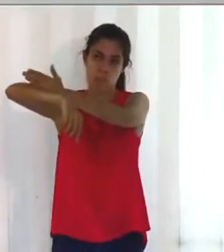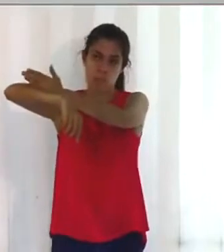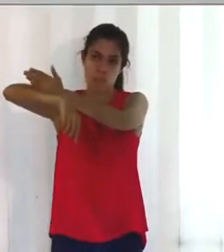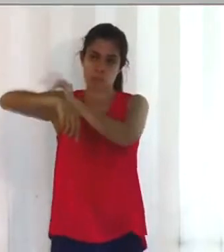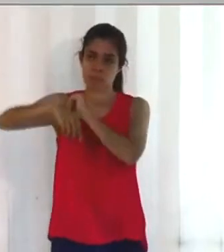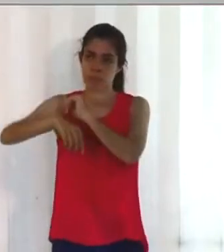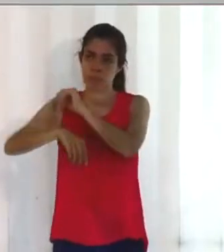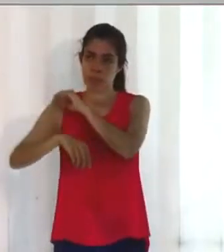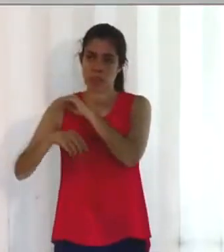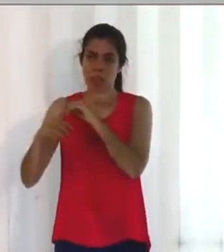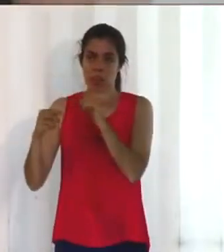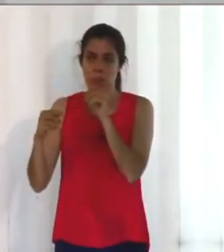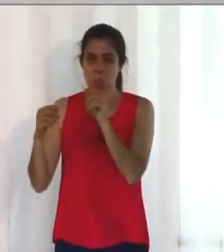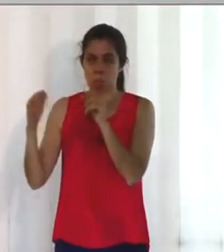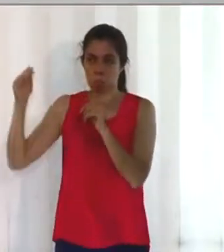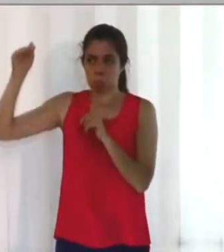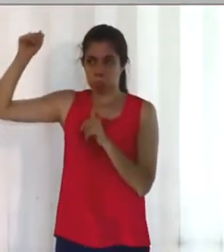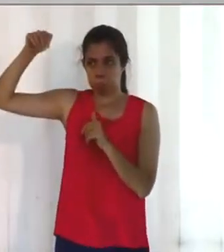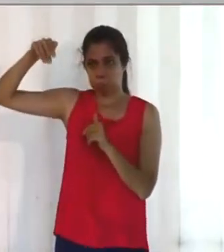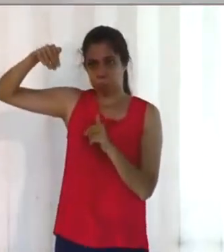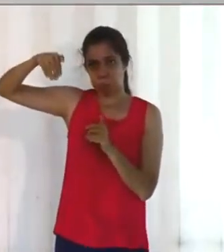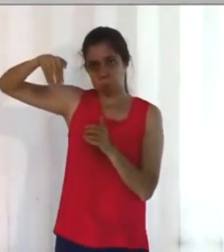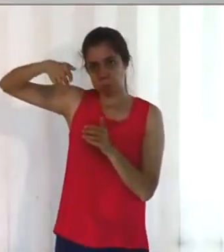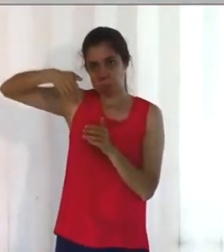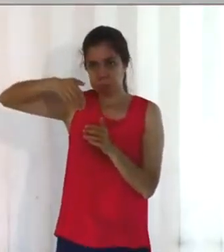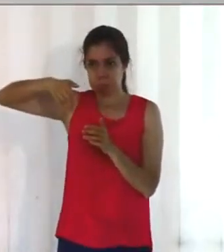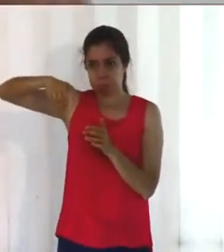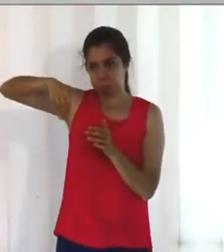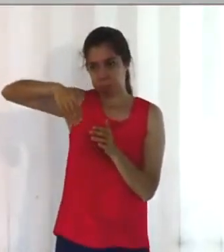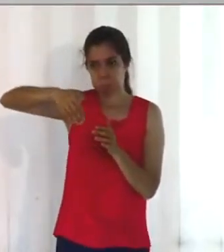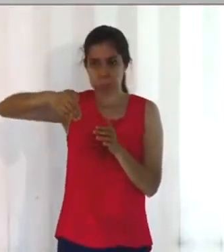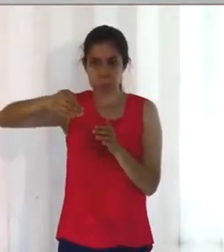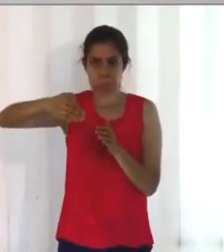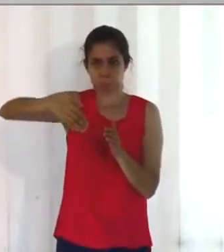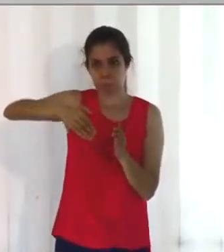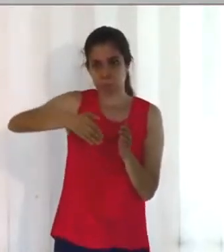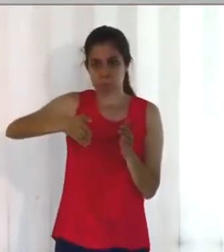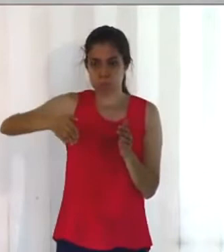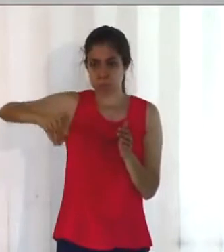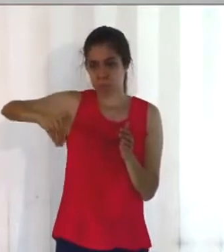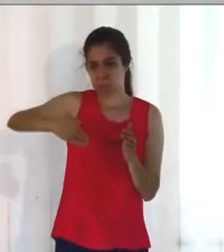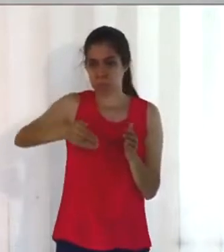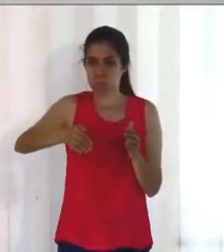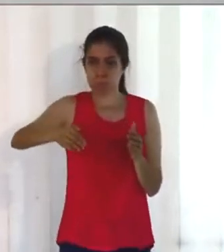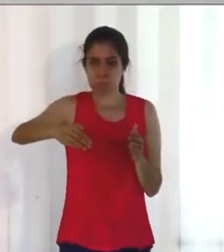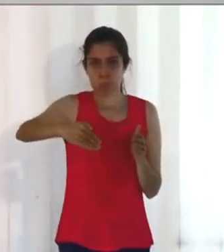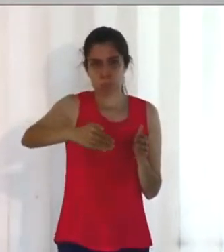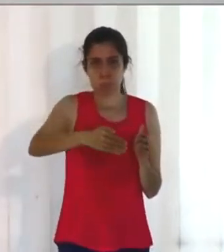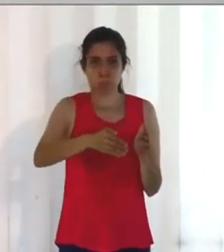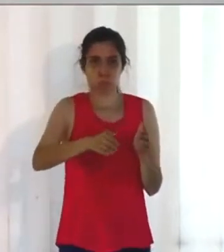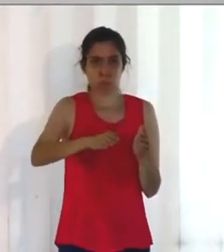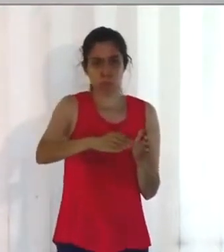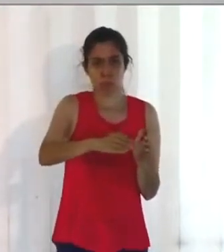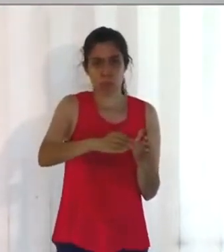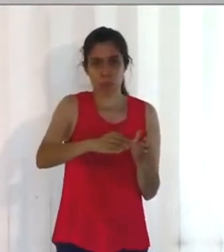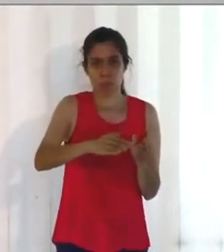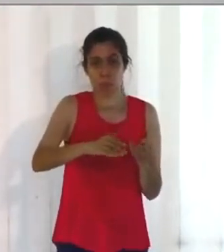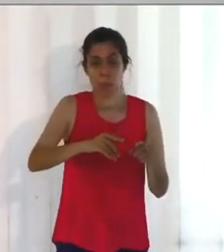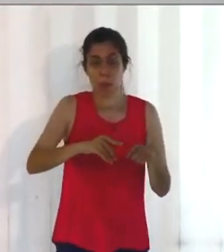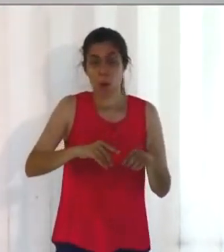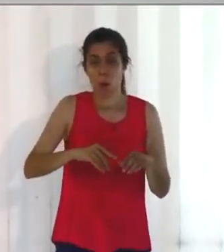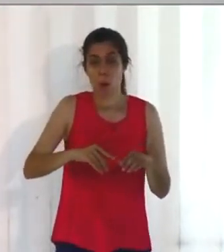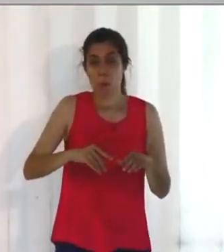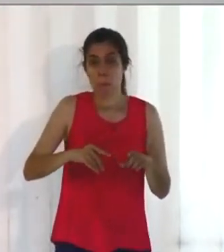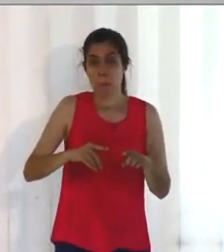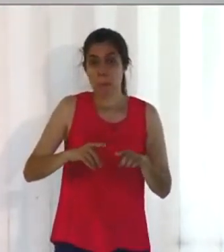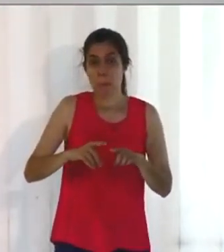rio estaria encontrando o mar, né? Todo rio, o destino do rio é o mar, mas o Yangtze, quando ele nasce,